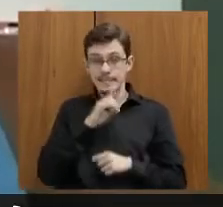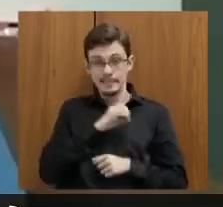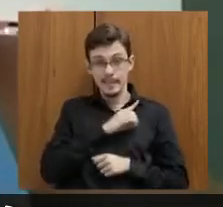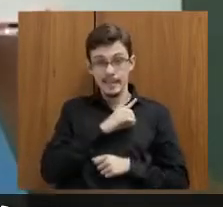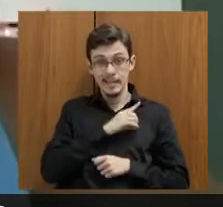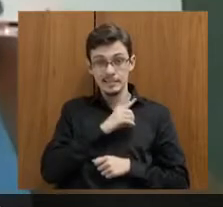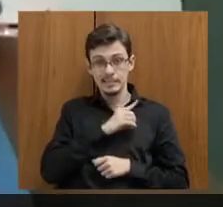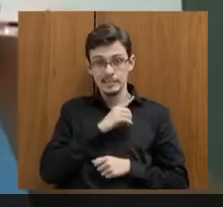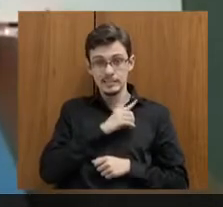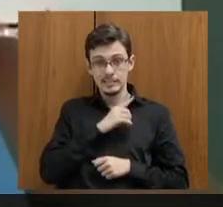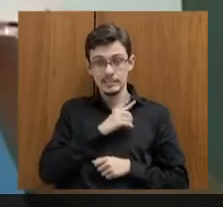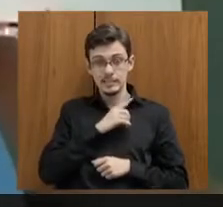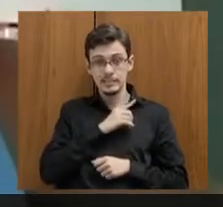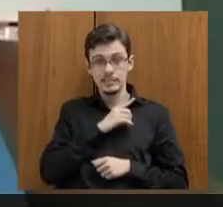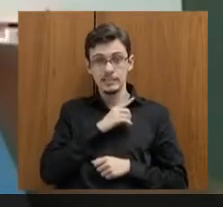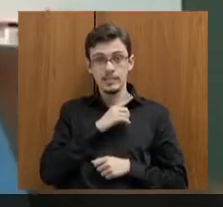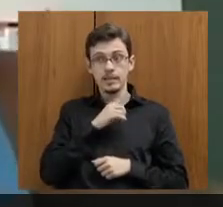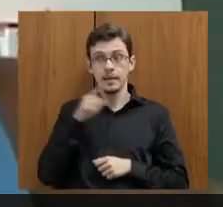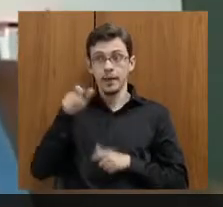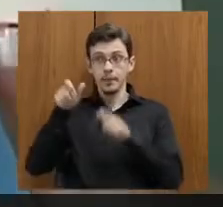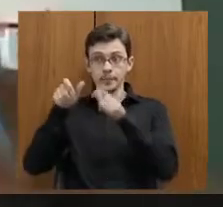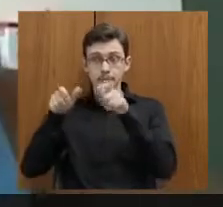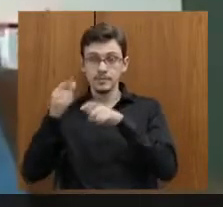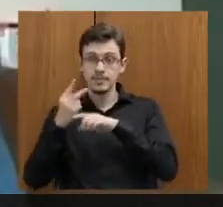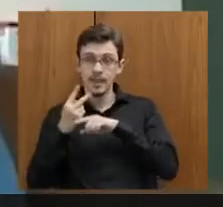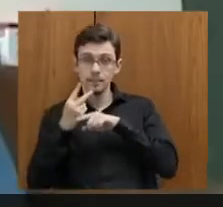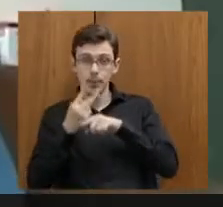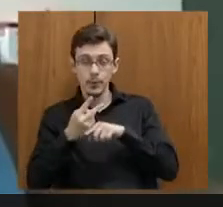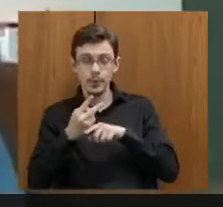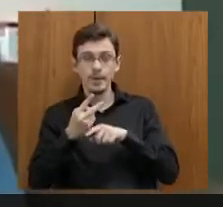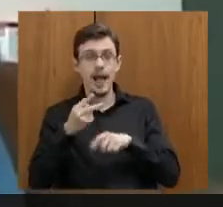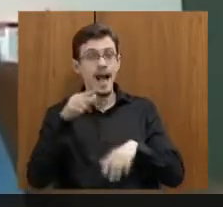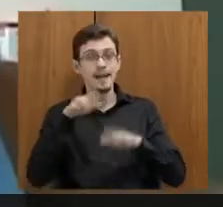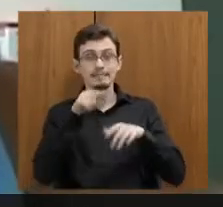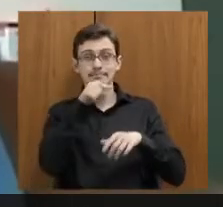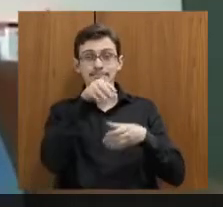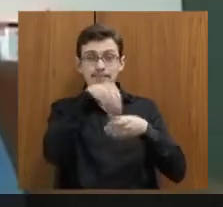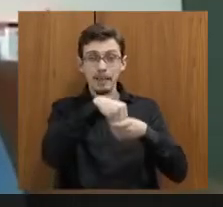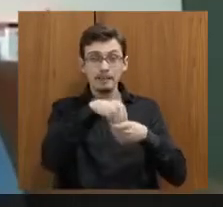acaba sendo na verdade Digamos que